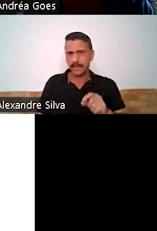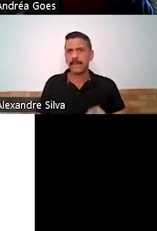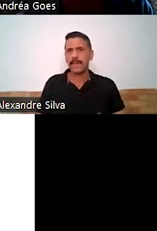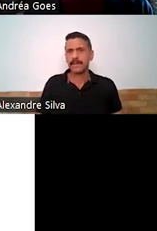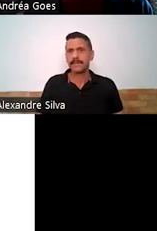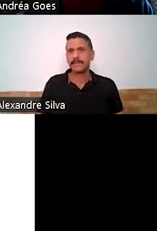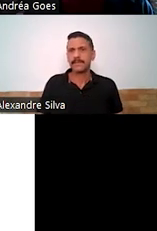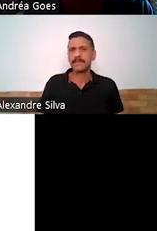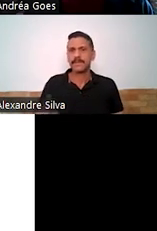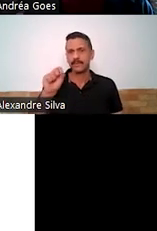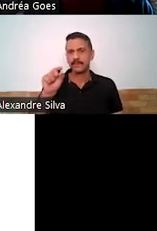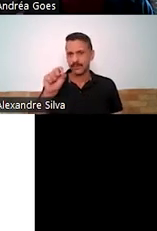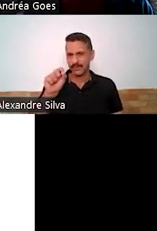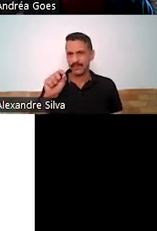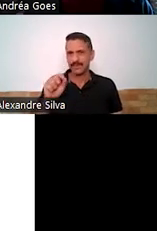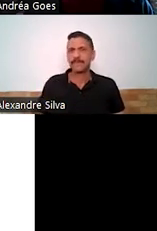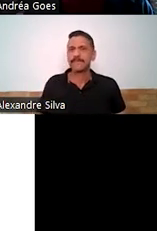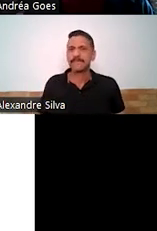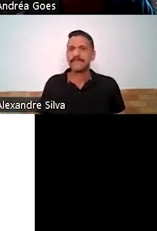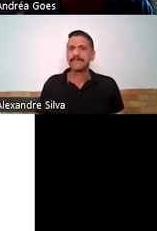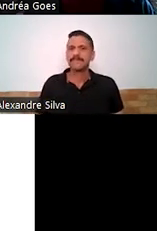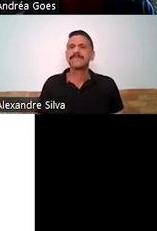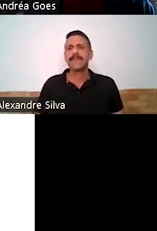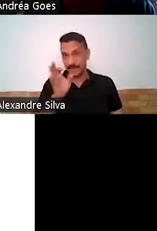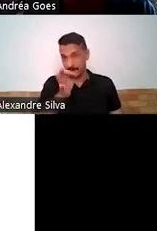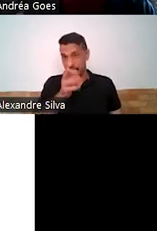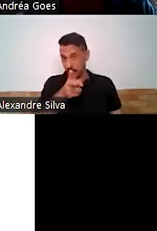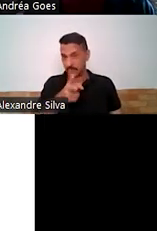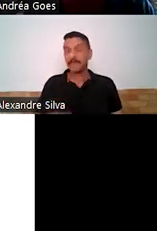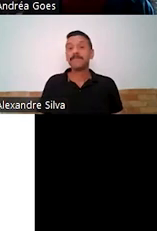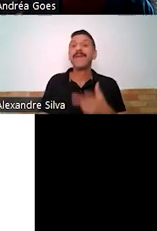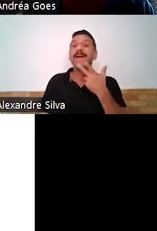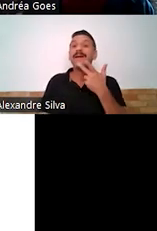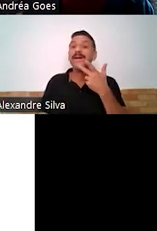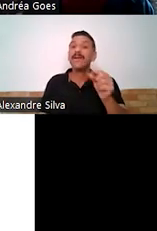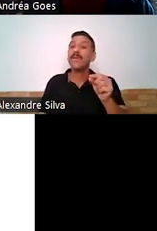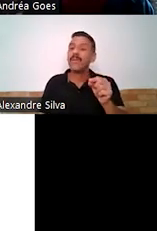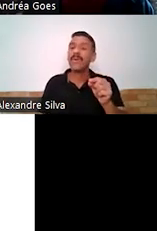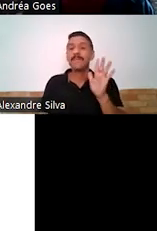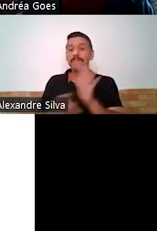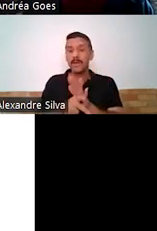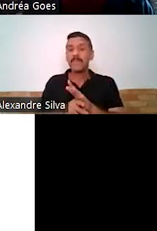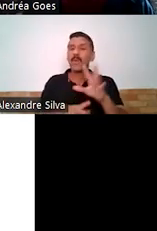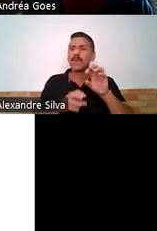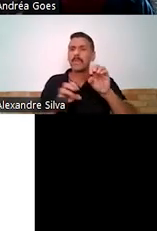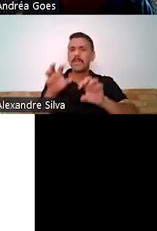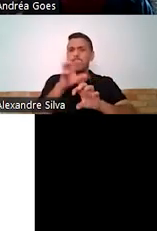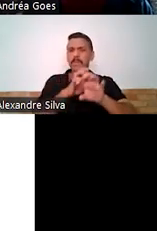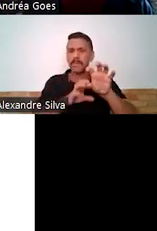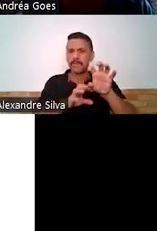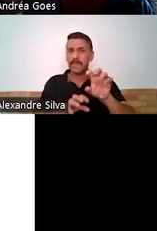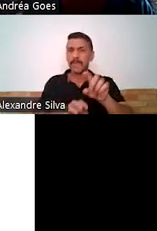não, esse. Esse, obrigada. E no fenótipo mutado? Esse aqui que eu